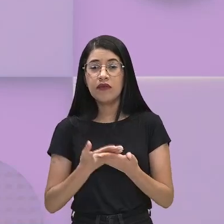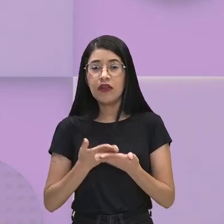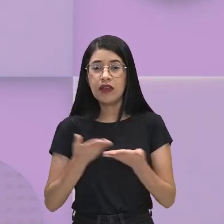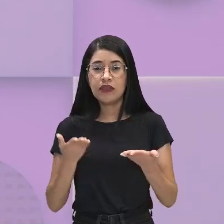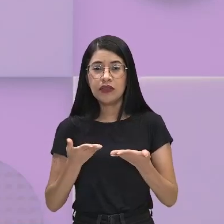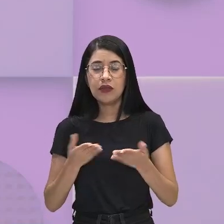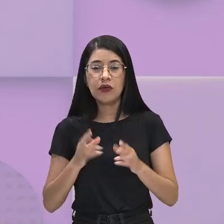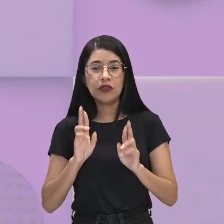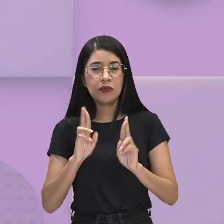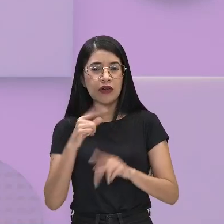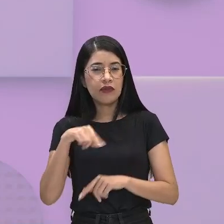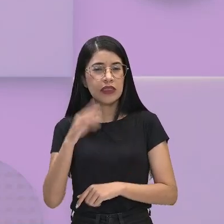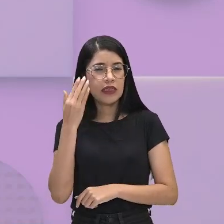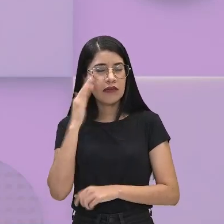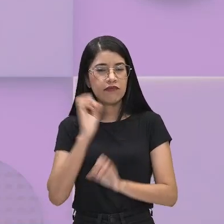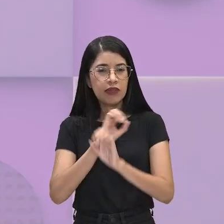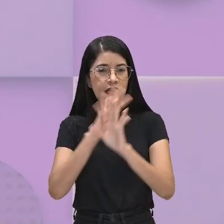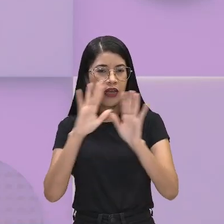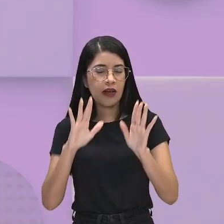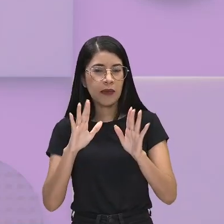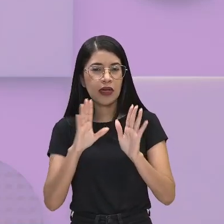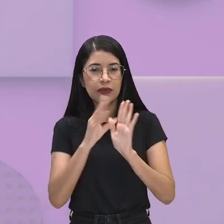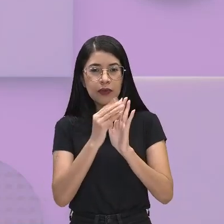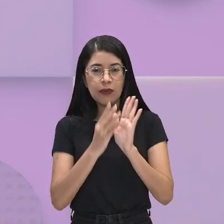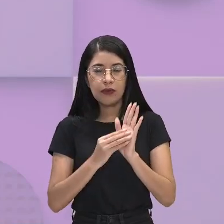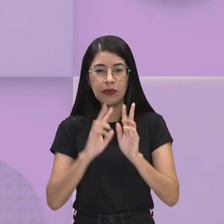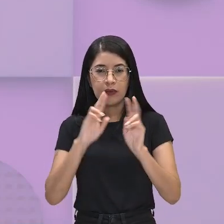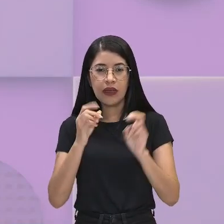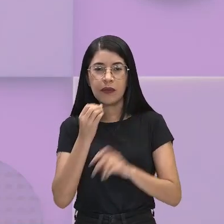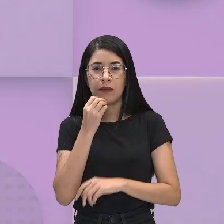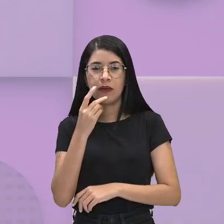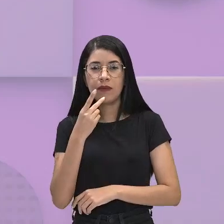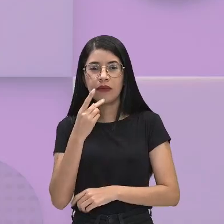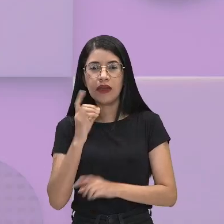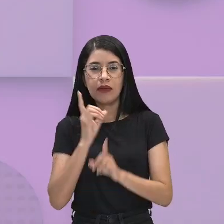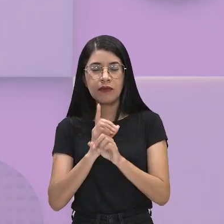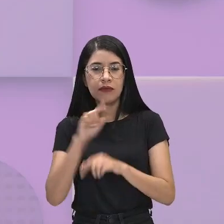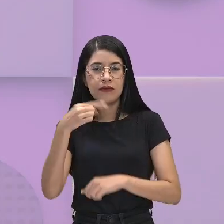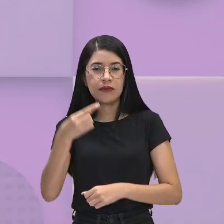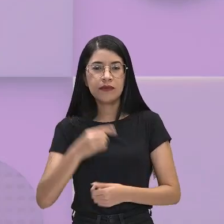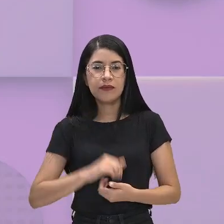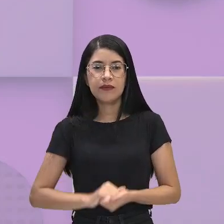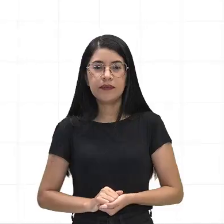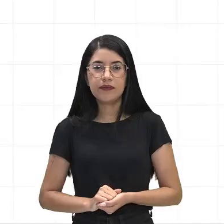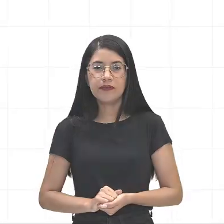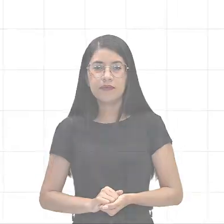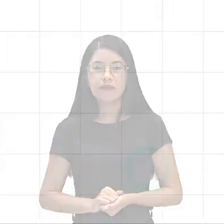aula. Eu espero que vocês tenham compreendido melhor aí sobre probabilidade. Até a próxima.